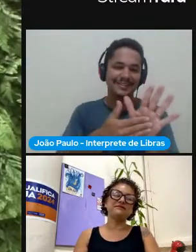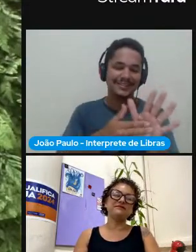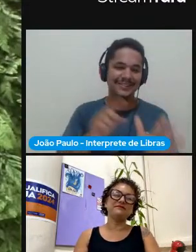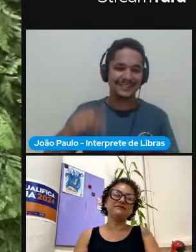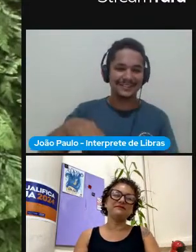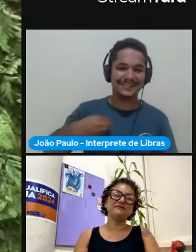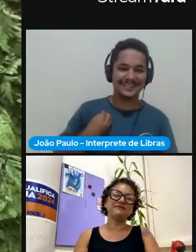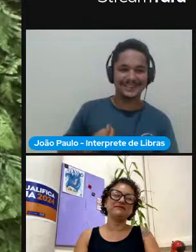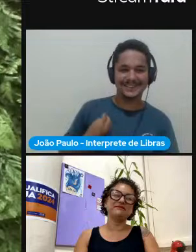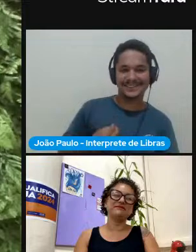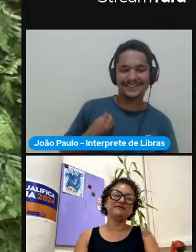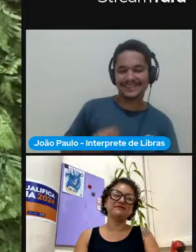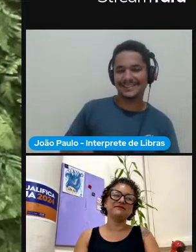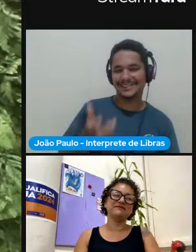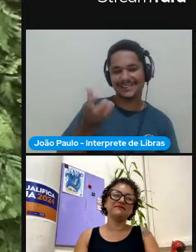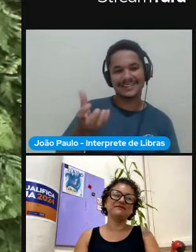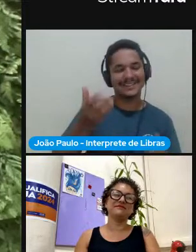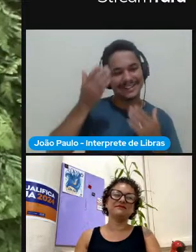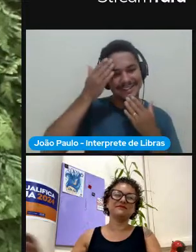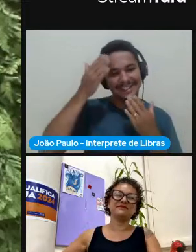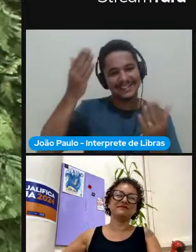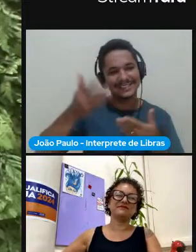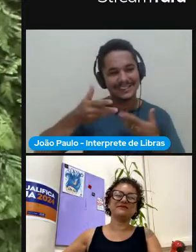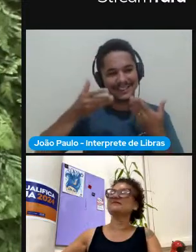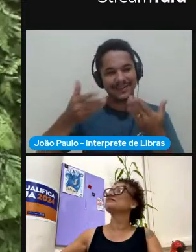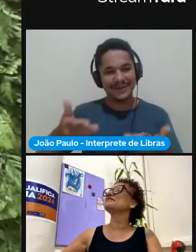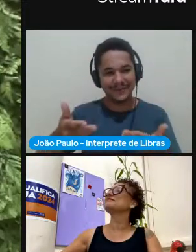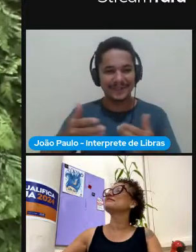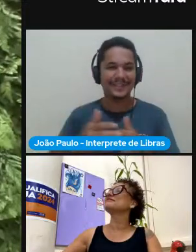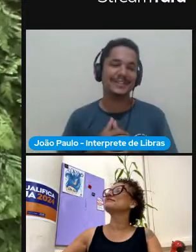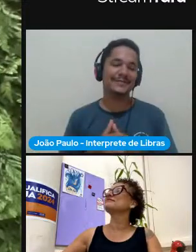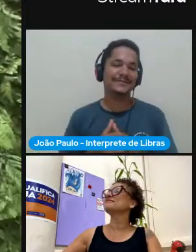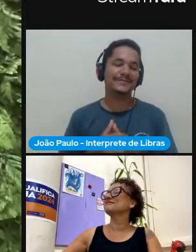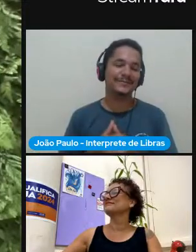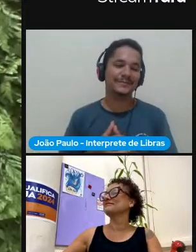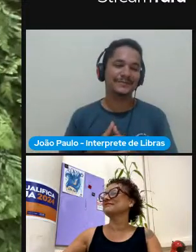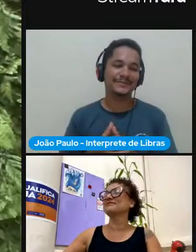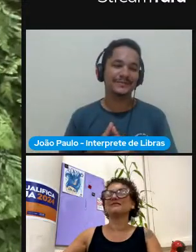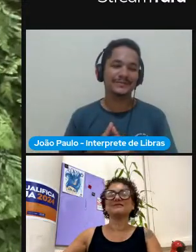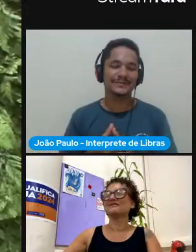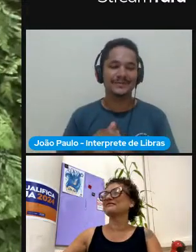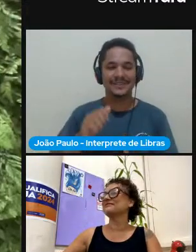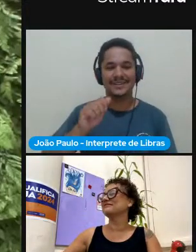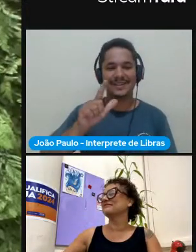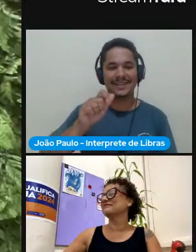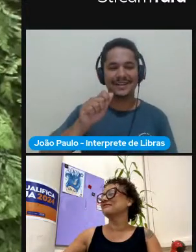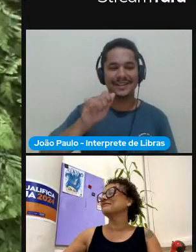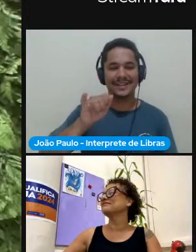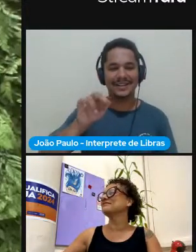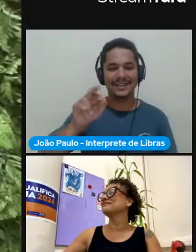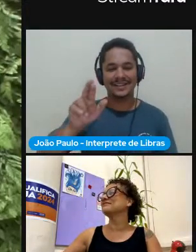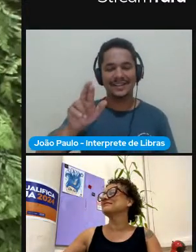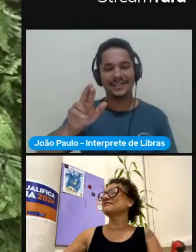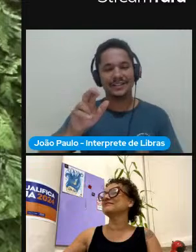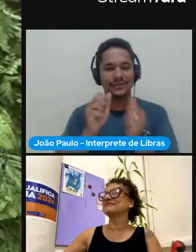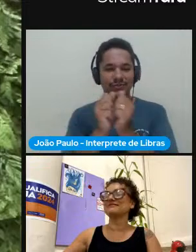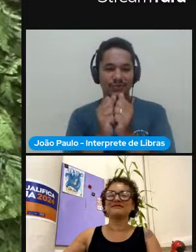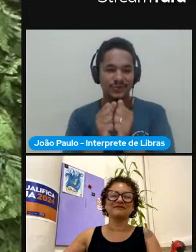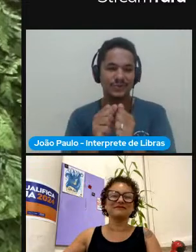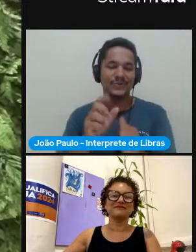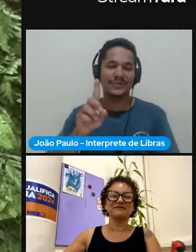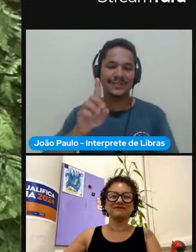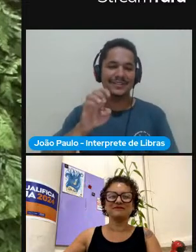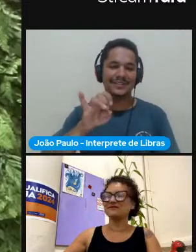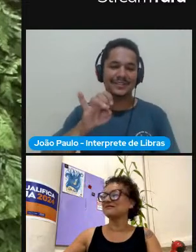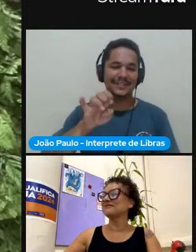agradecer imensamente o convite aí a partir do seu Alaí, junto com o Diego, enfim, toda a equipe.